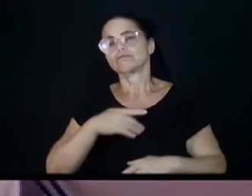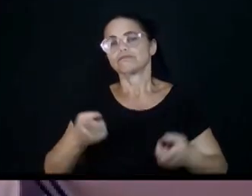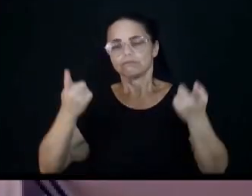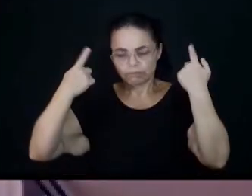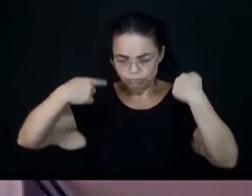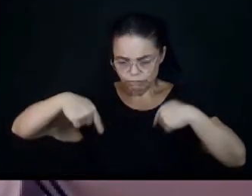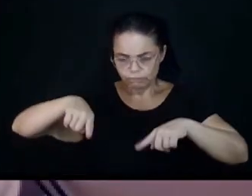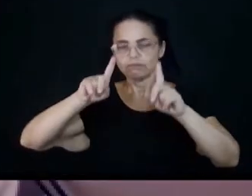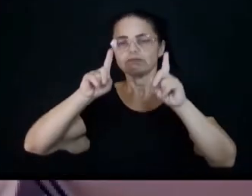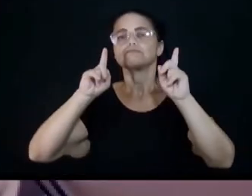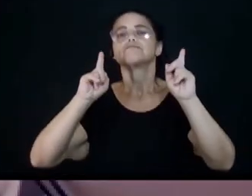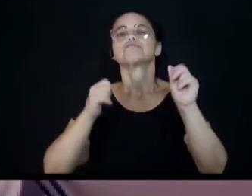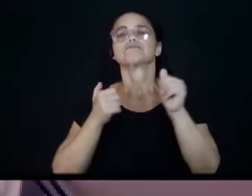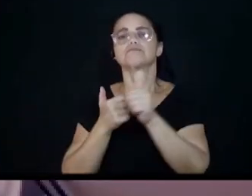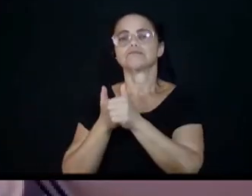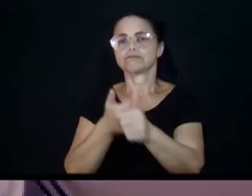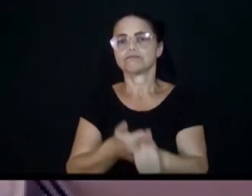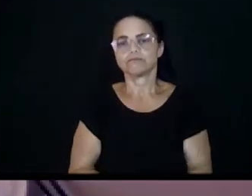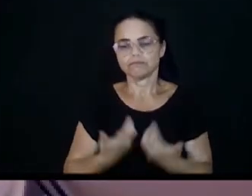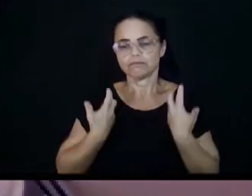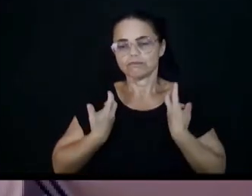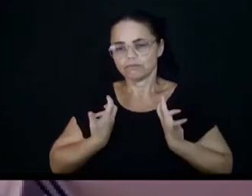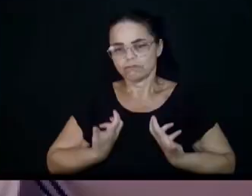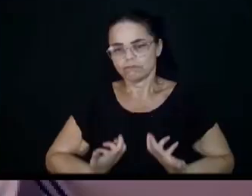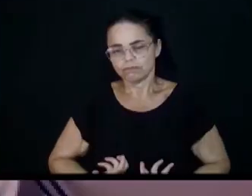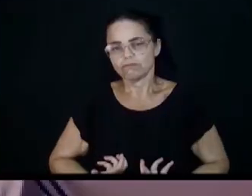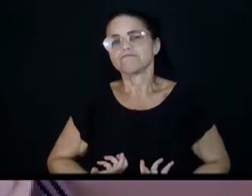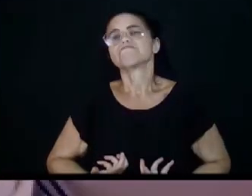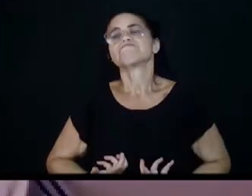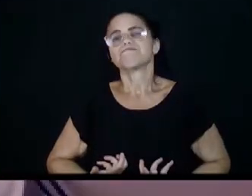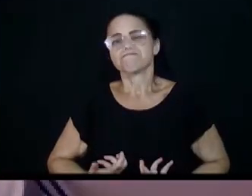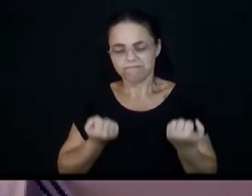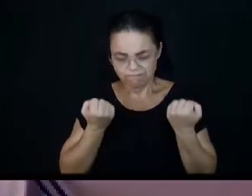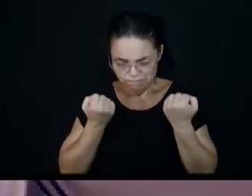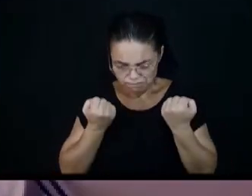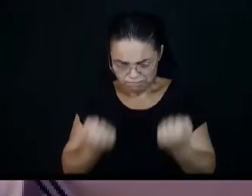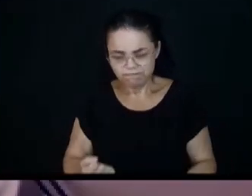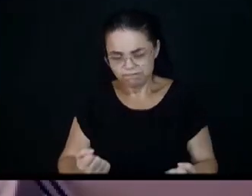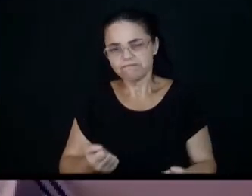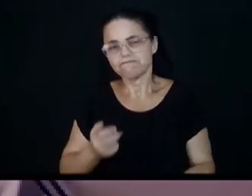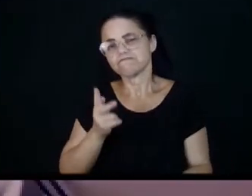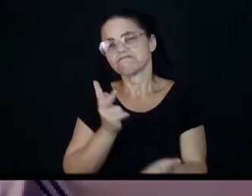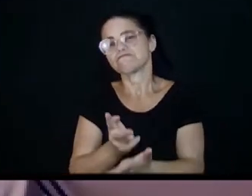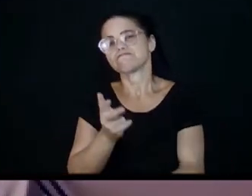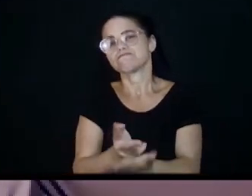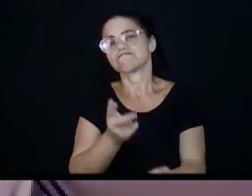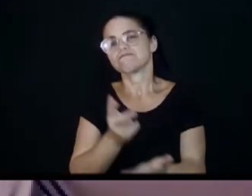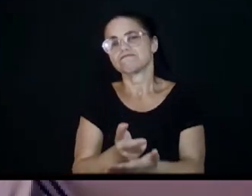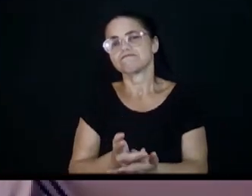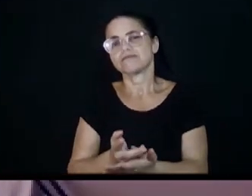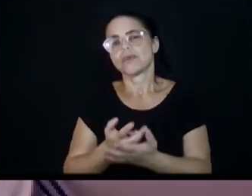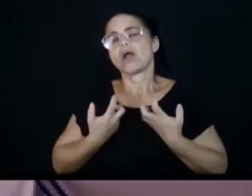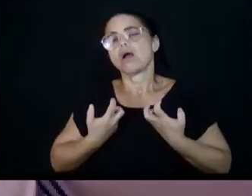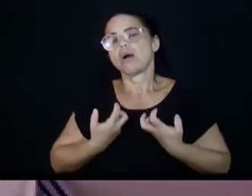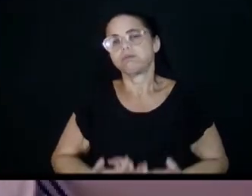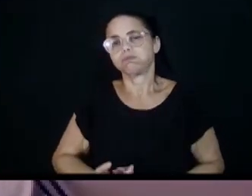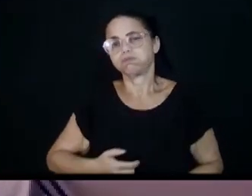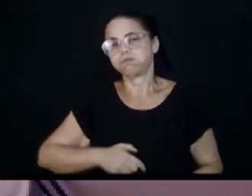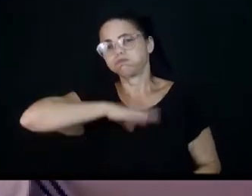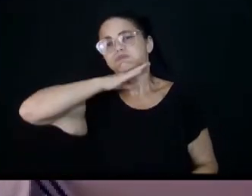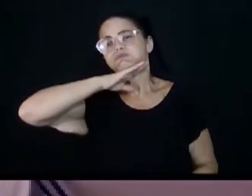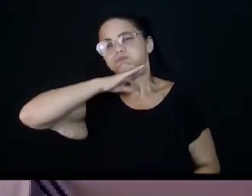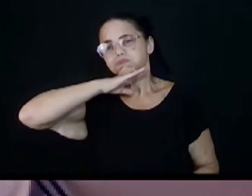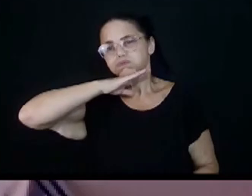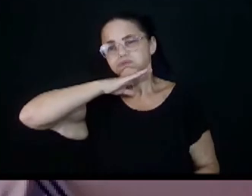de um cansaço é, frequente, o que nós chamamos de fadiga, também associado